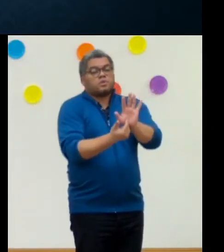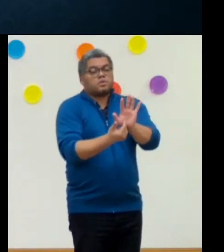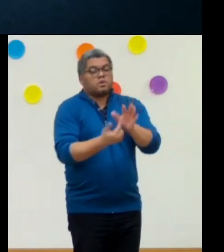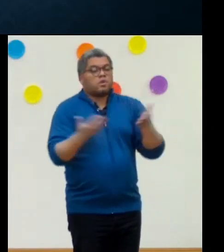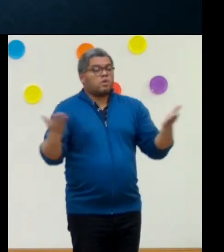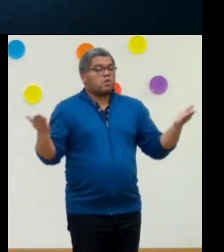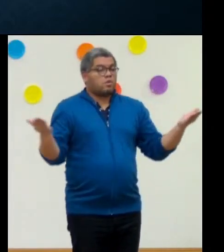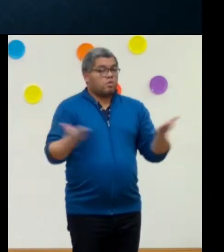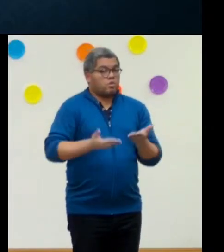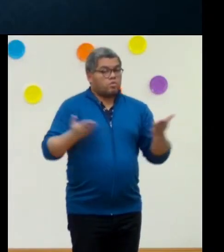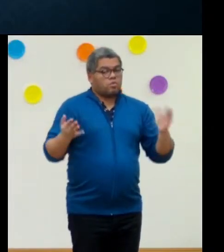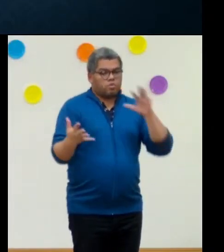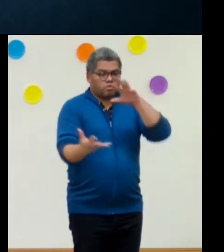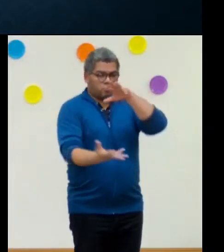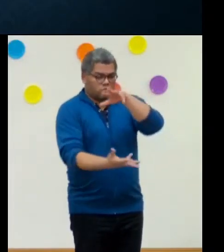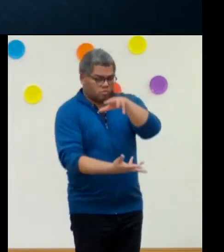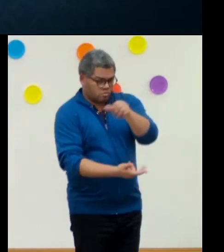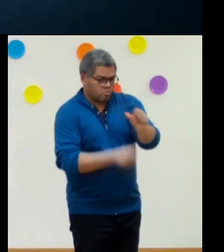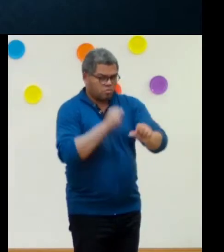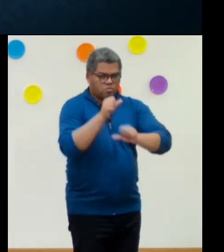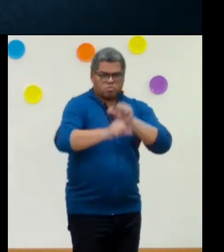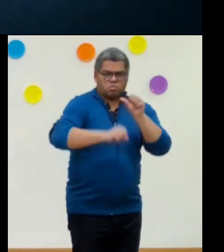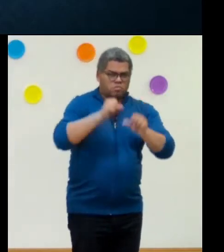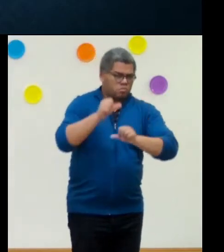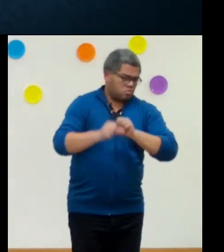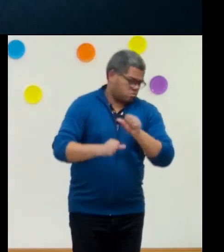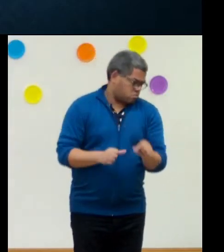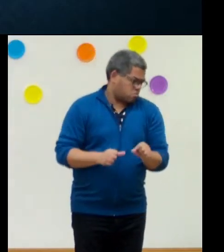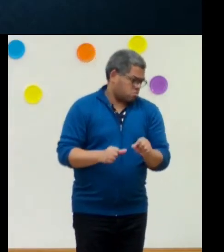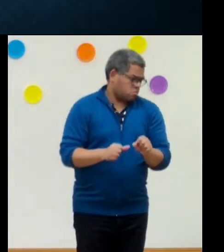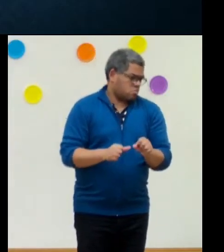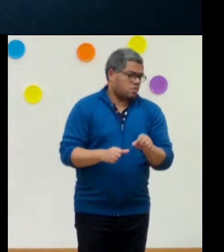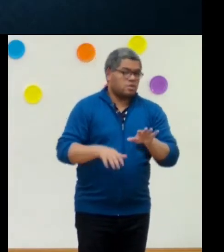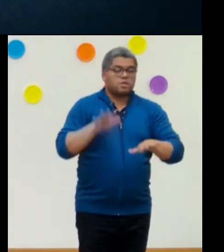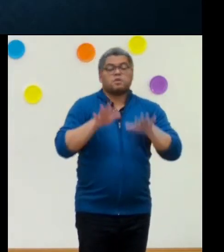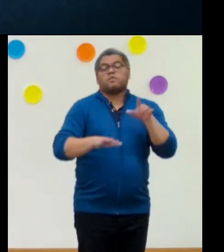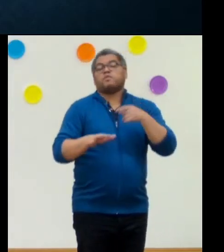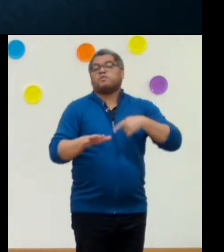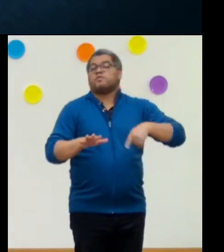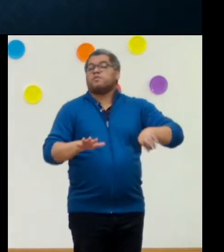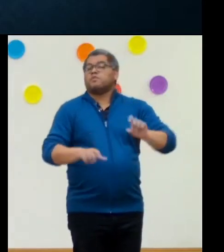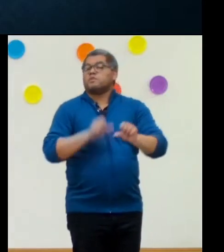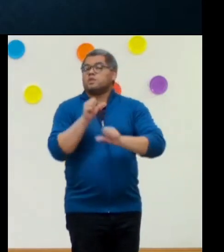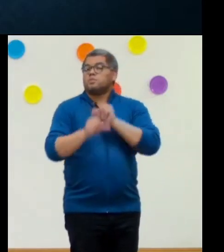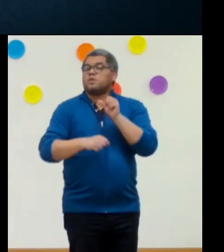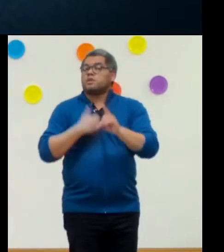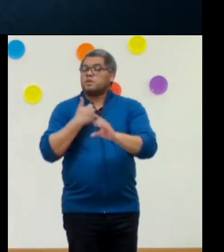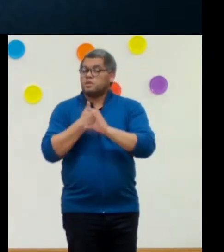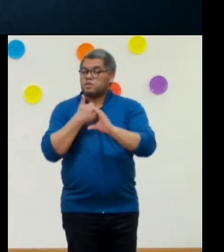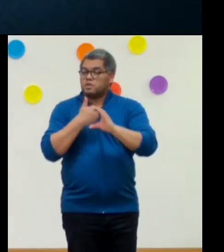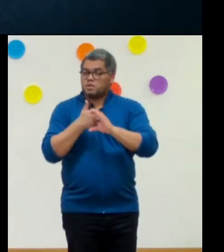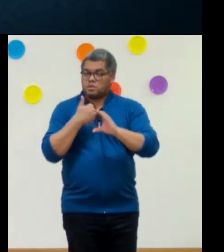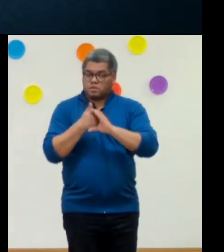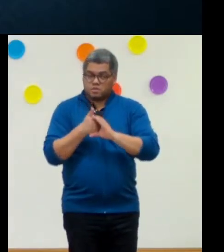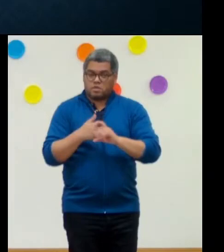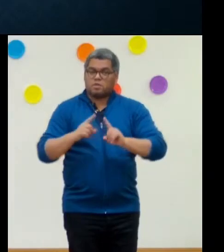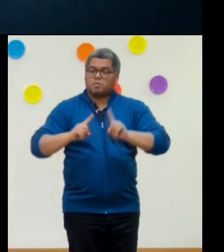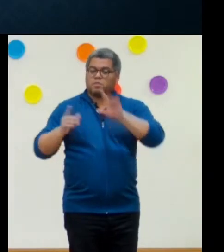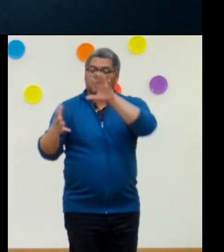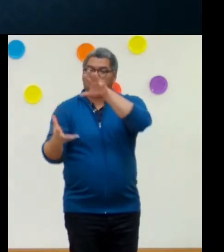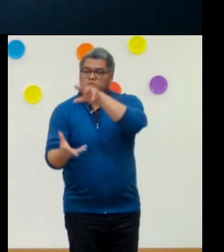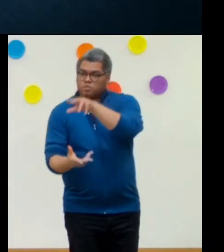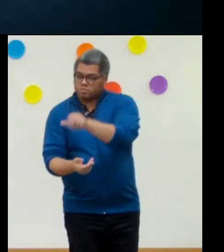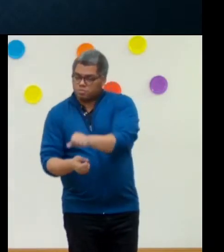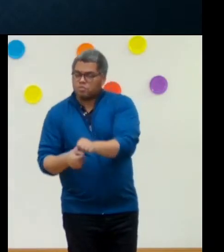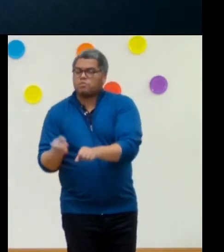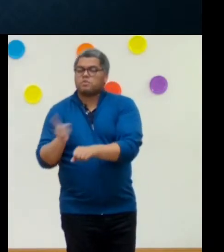está brincando. Talvez você esteja brincando de ser crente. O mundo não está brincando de te levar para onde Deus